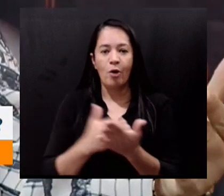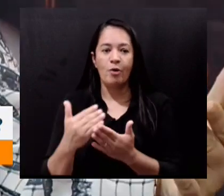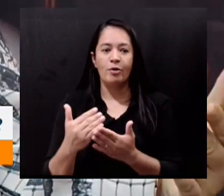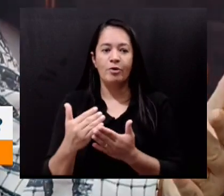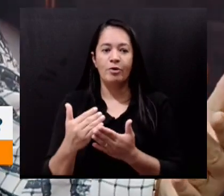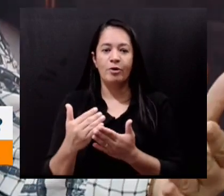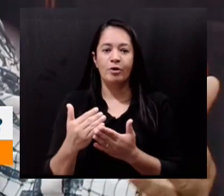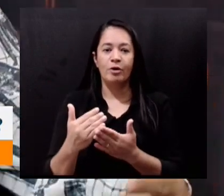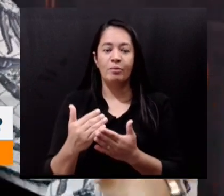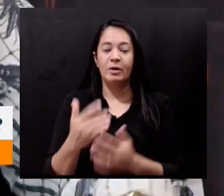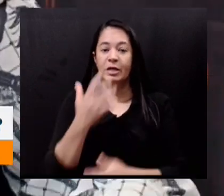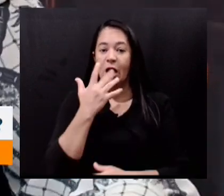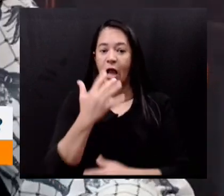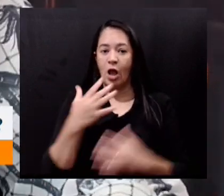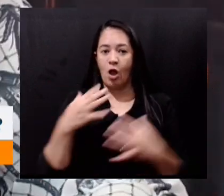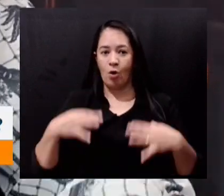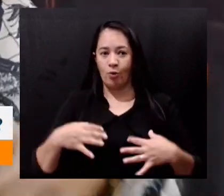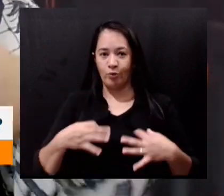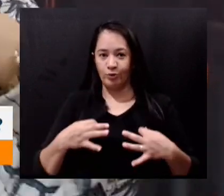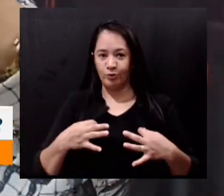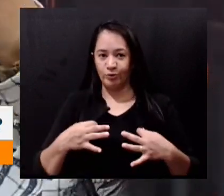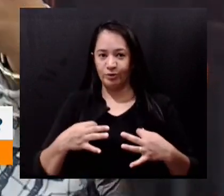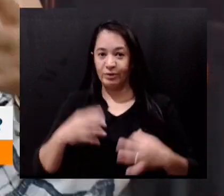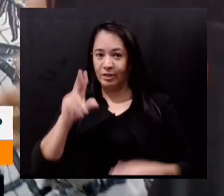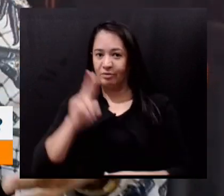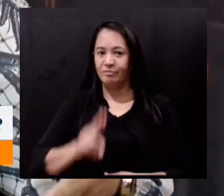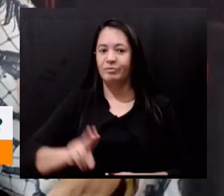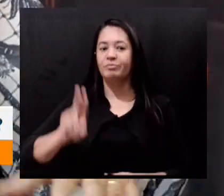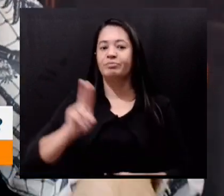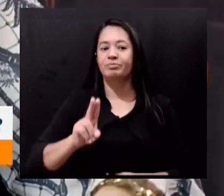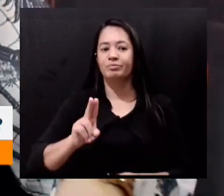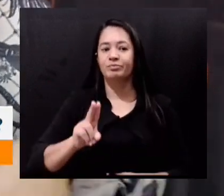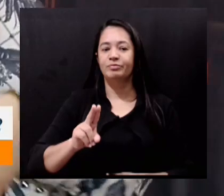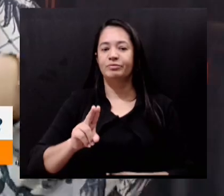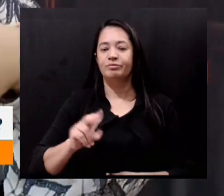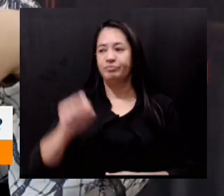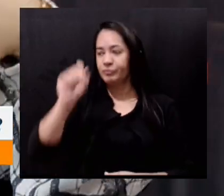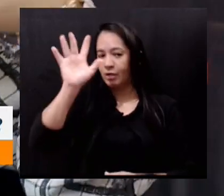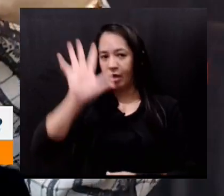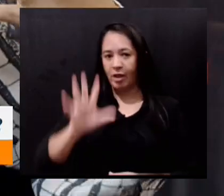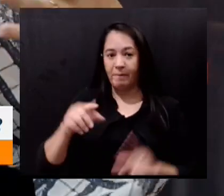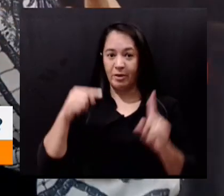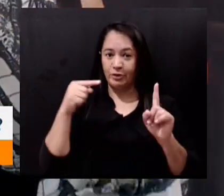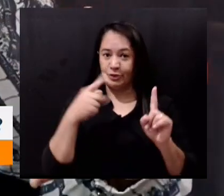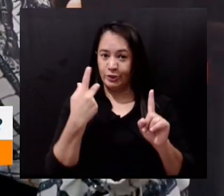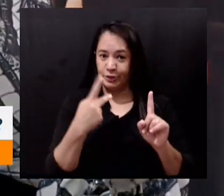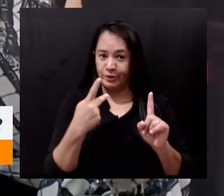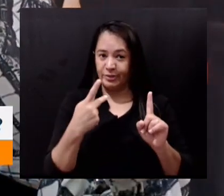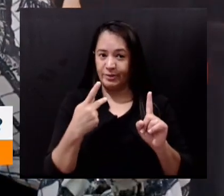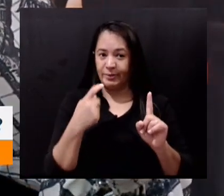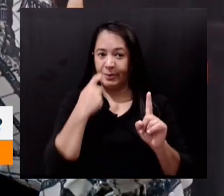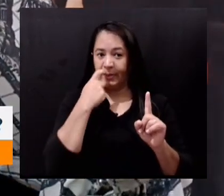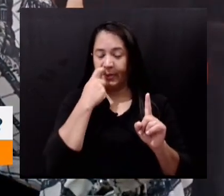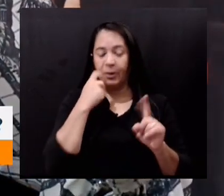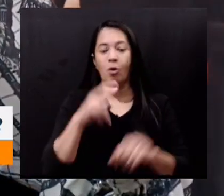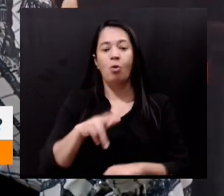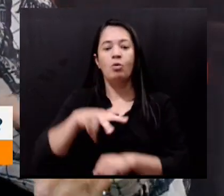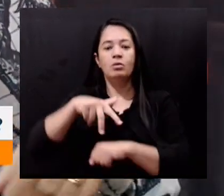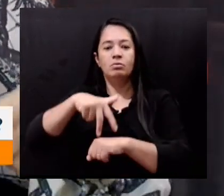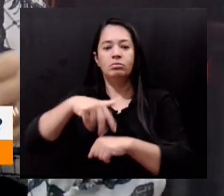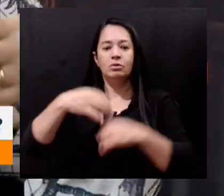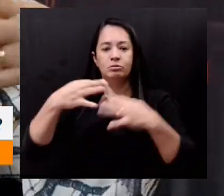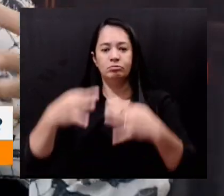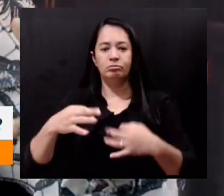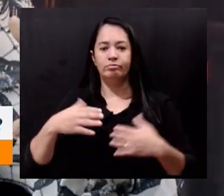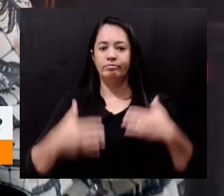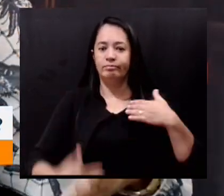que ele vai Aham. vestir, né, a imagem que ele vai passar, o posicionamento corporal dele